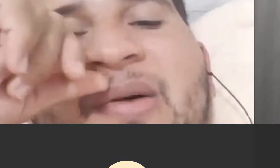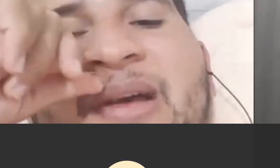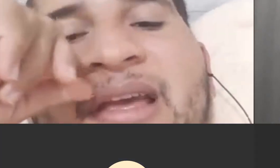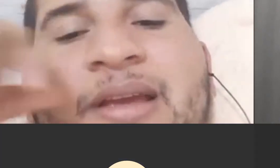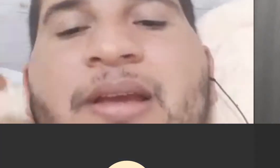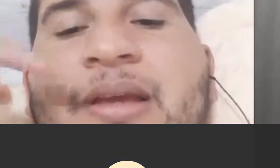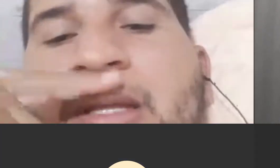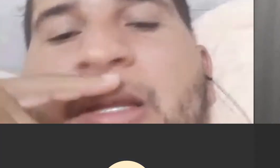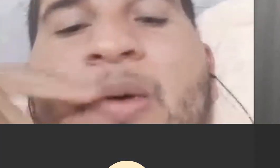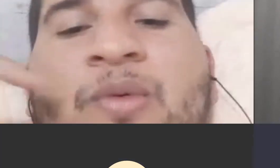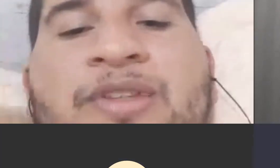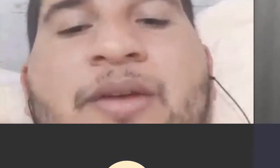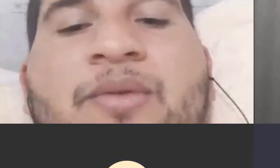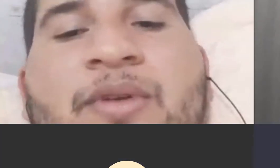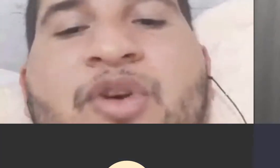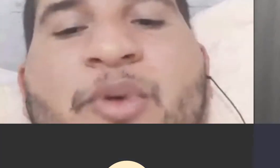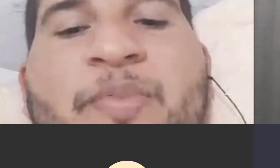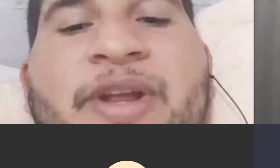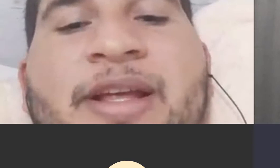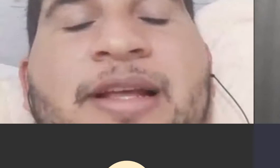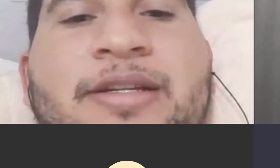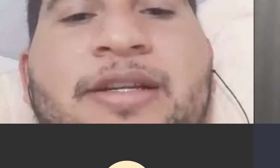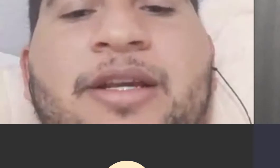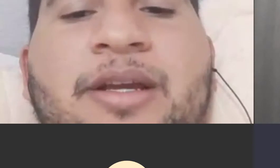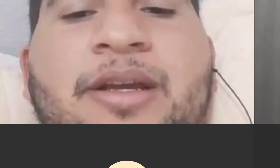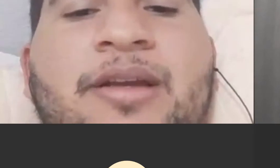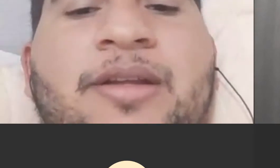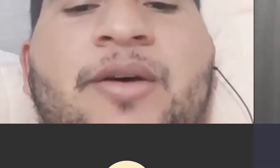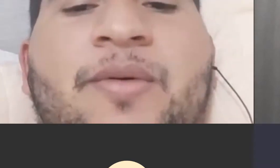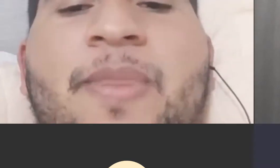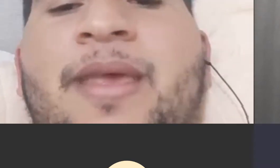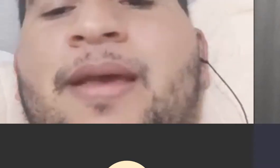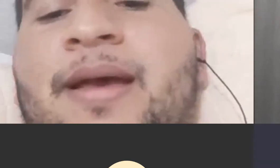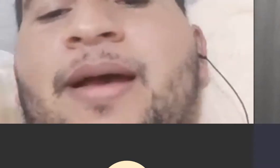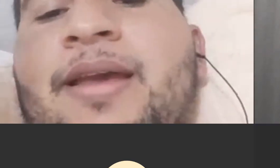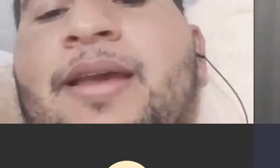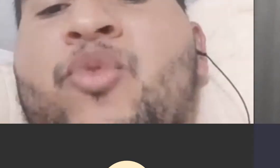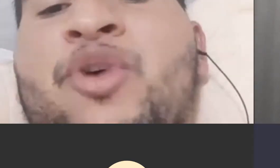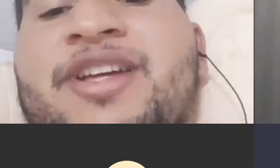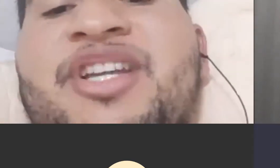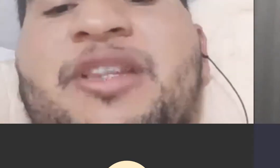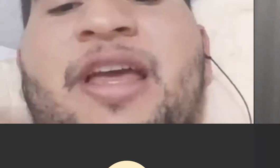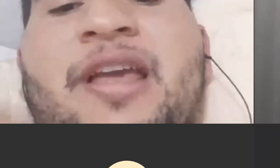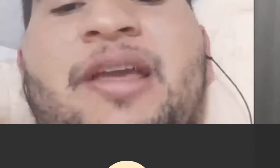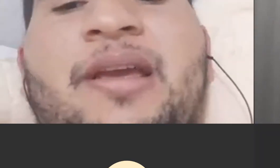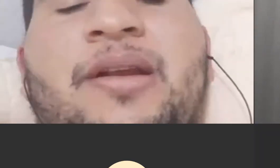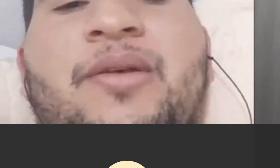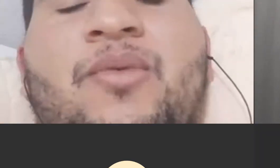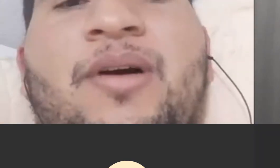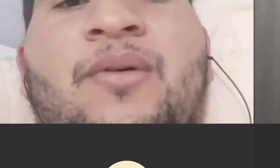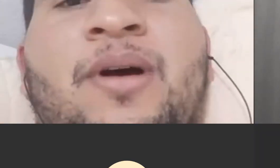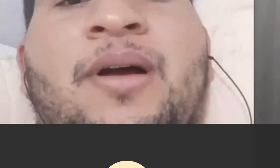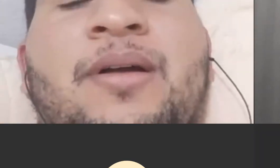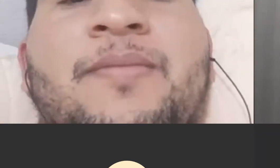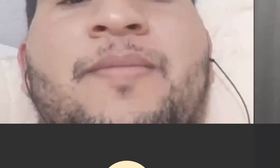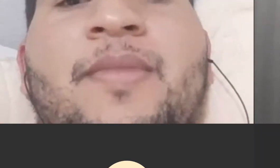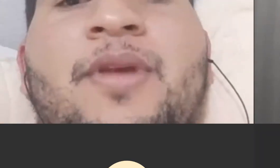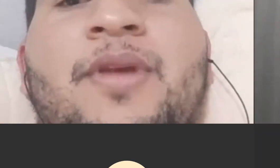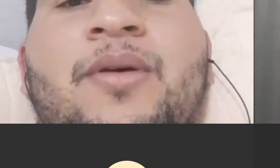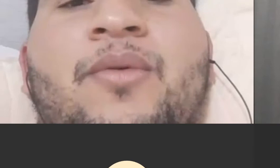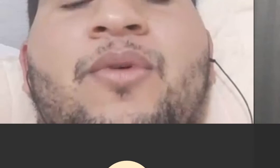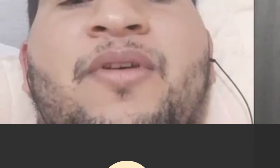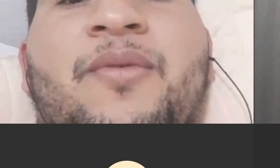a visita de alguém, de algum técnico de propriedade, entendeu? Aí muita gente tem